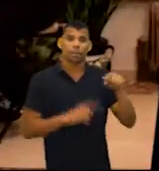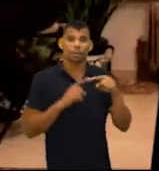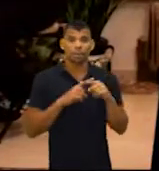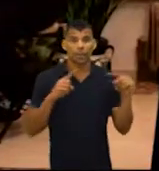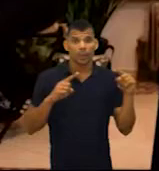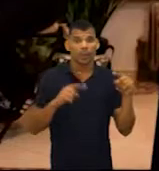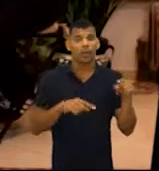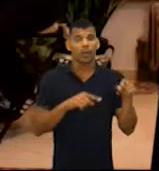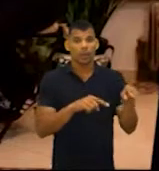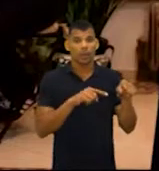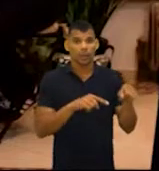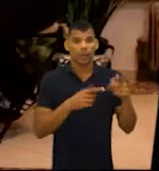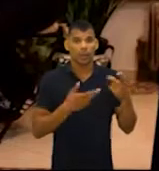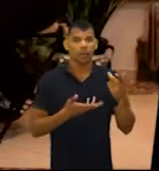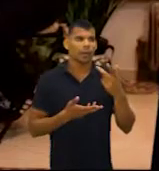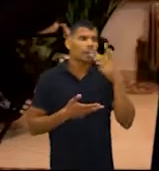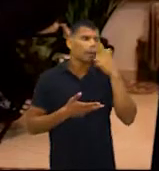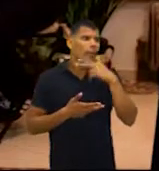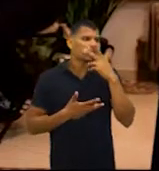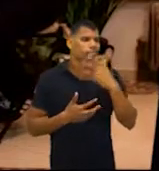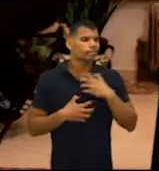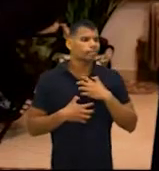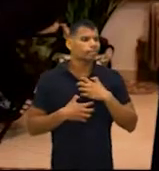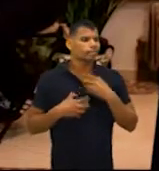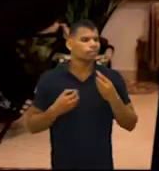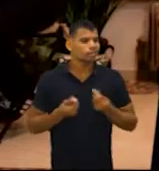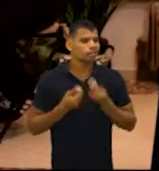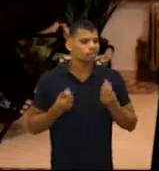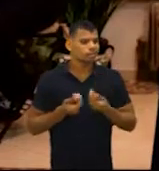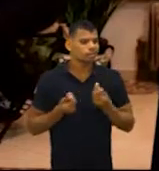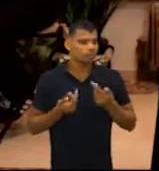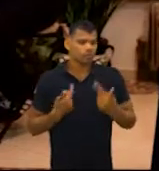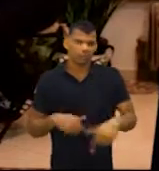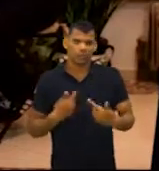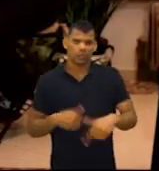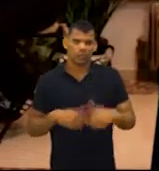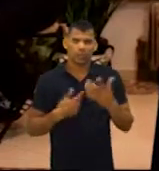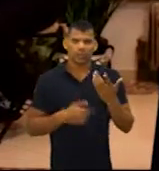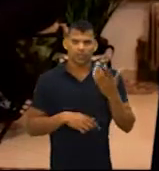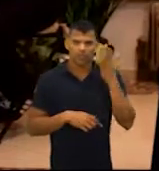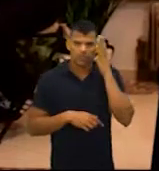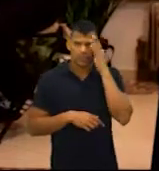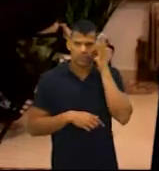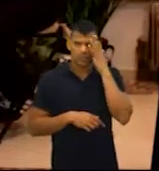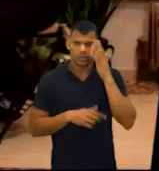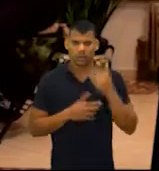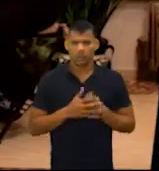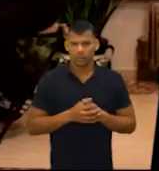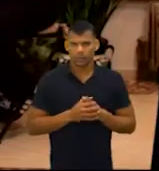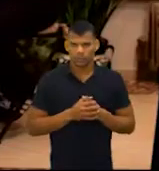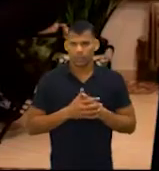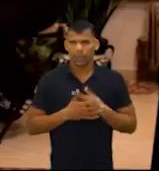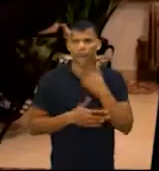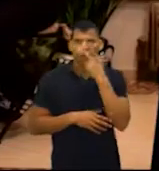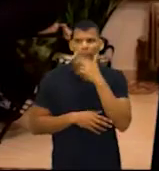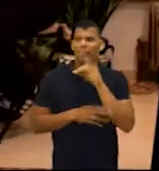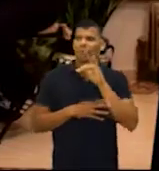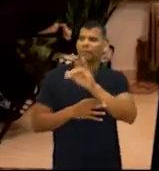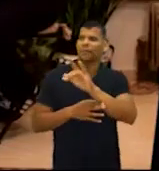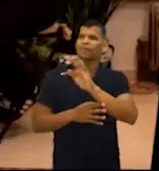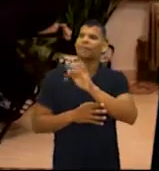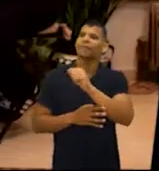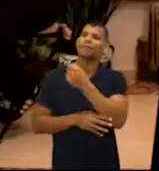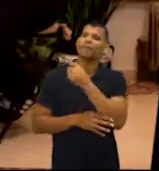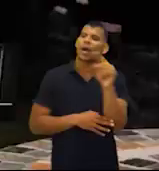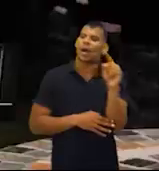coisa de jogo de futebol, de Copa do Mundo, você torcer pelo seu ídolo,